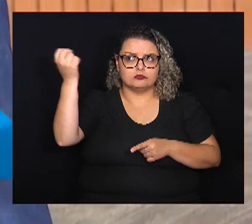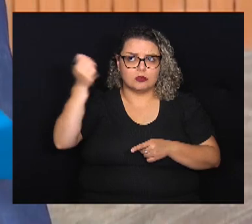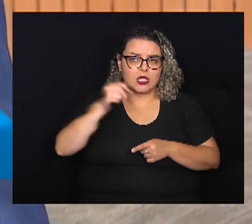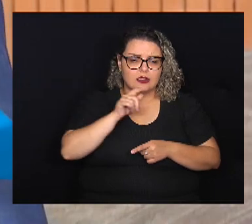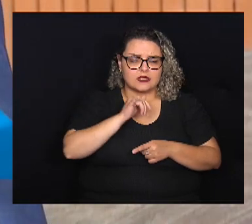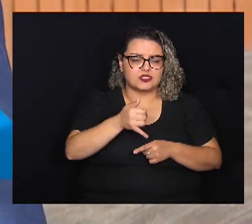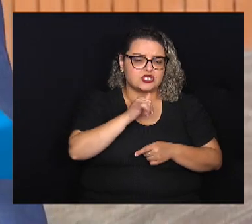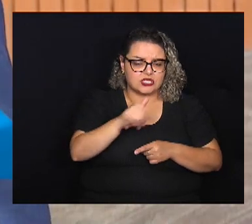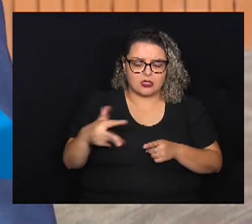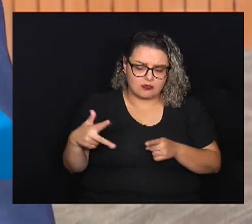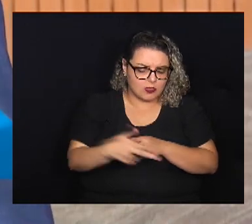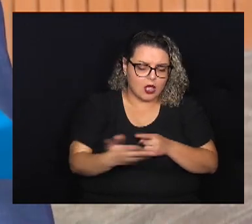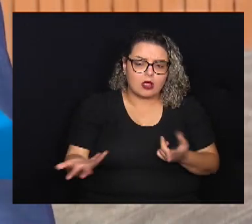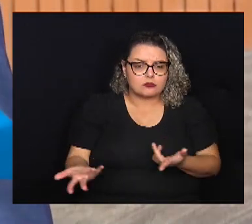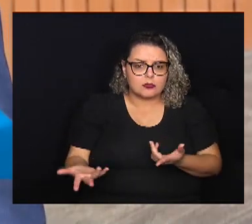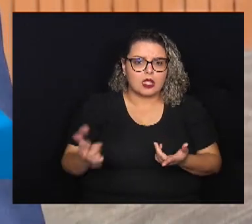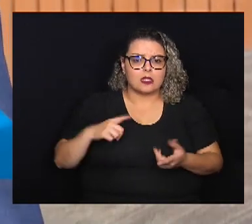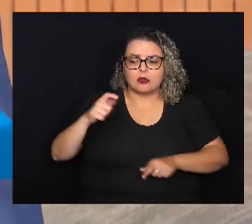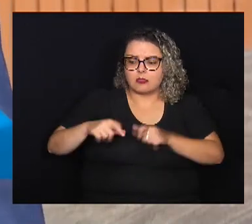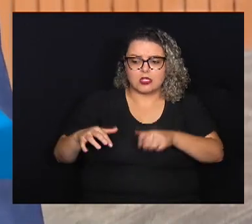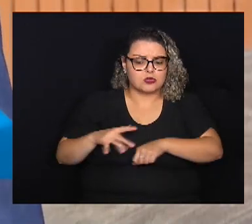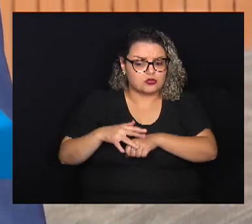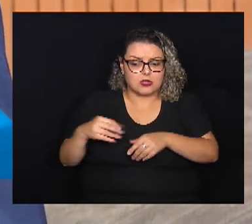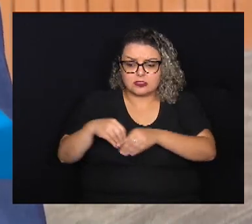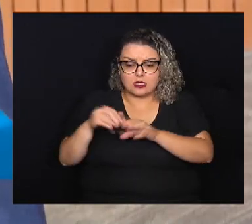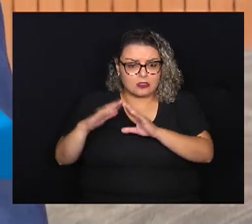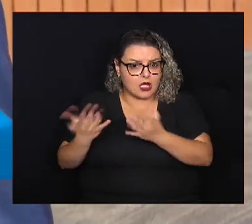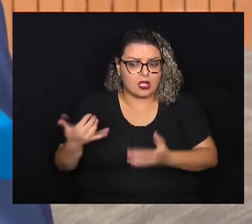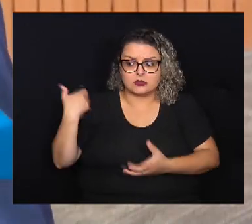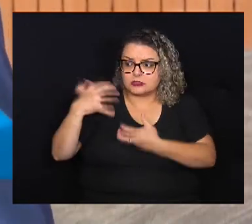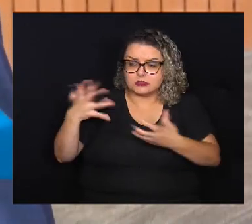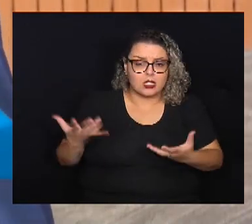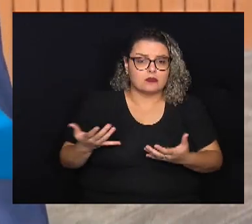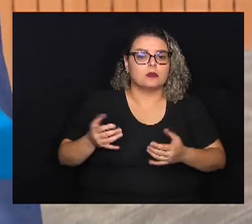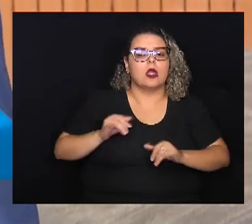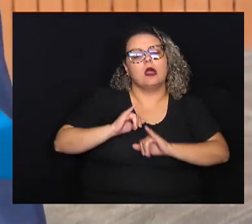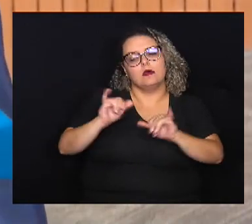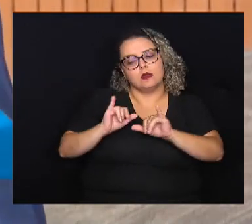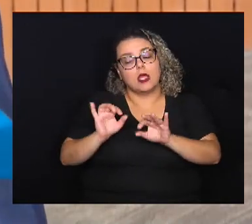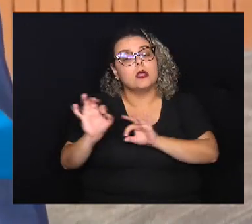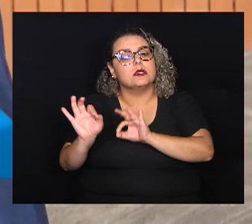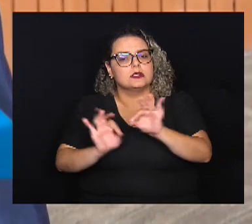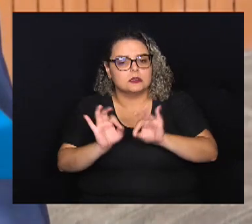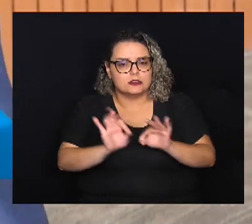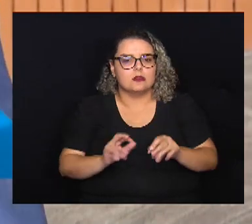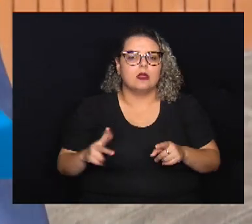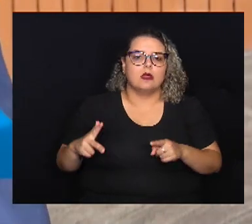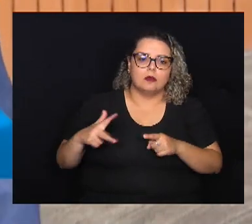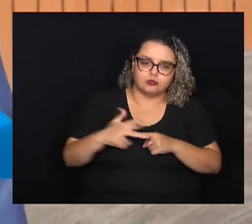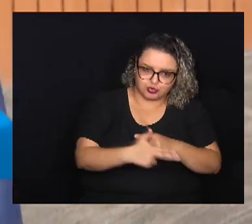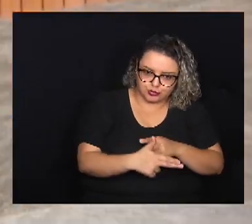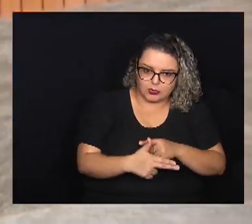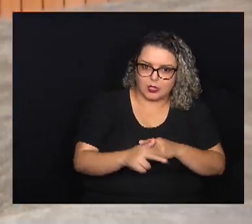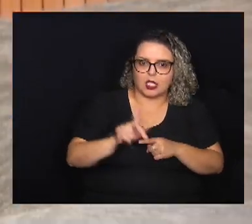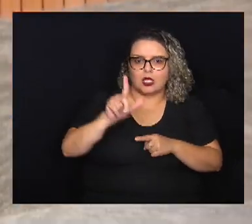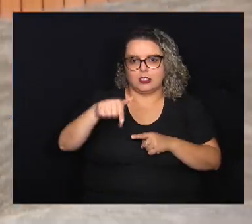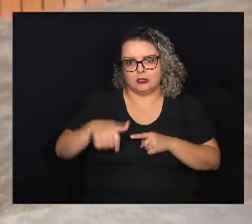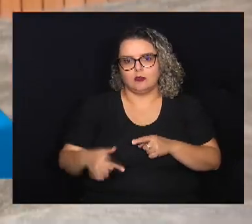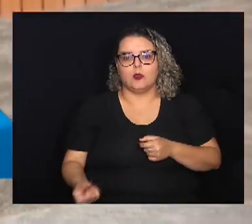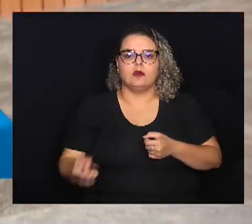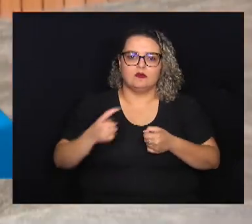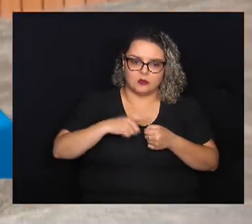fazer tem pessoas doentes na casa então eles avisando essas pessoas se preparam para esse desligamento e depois pós a ligação